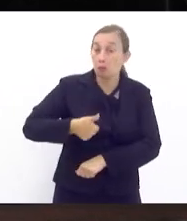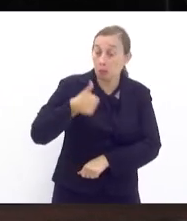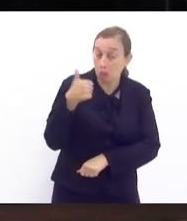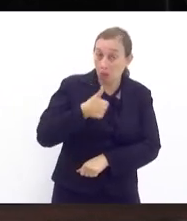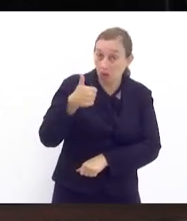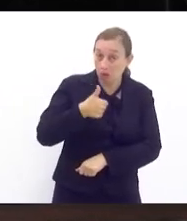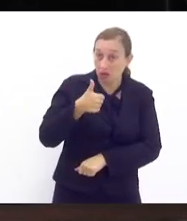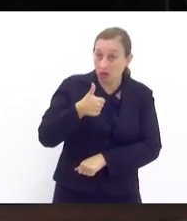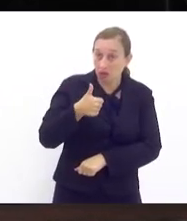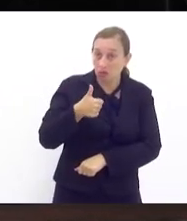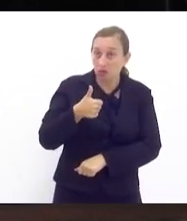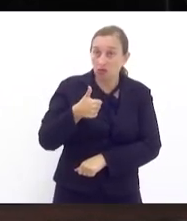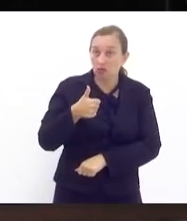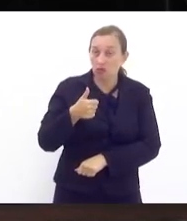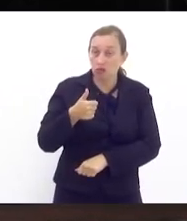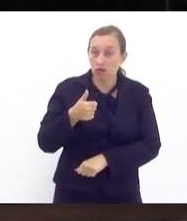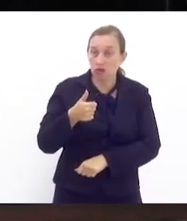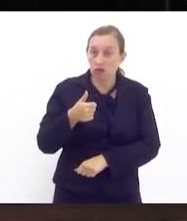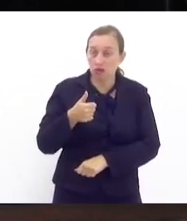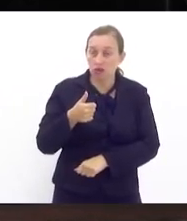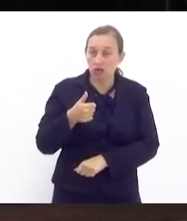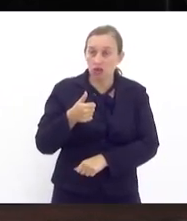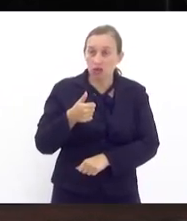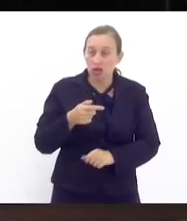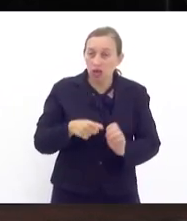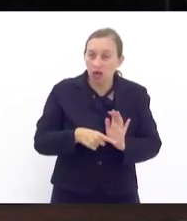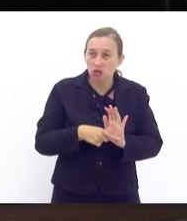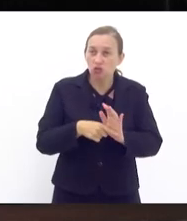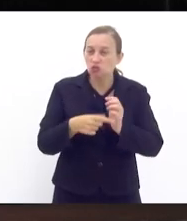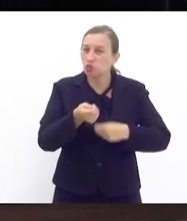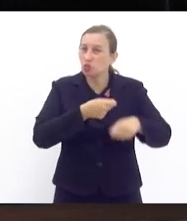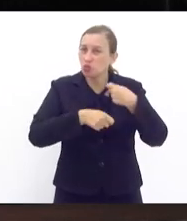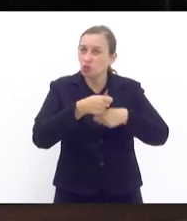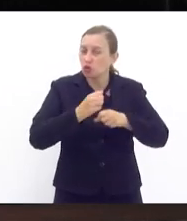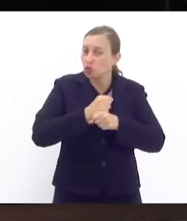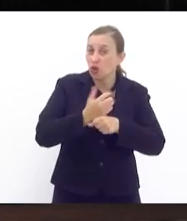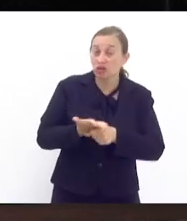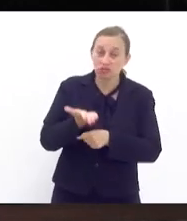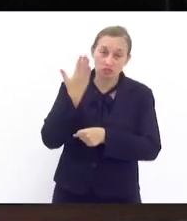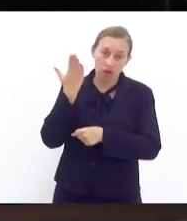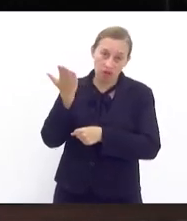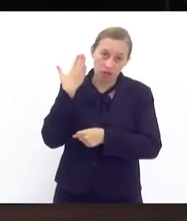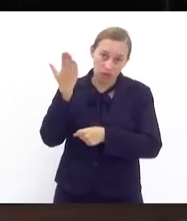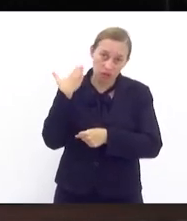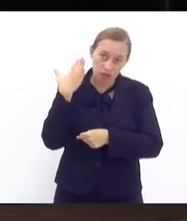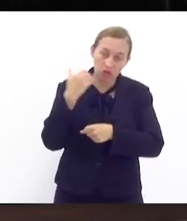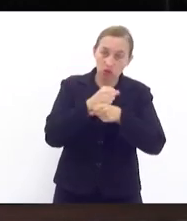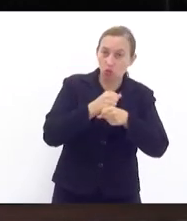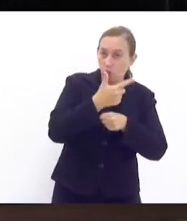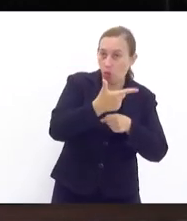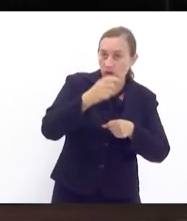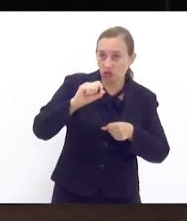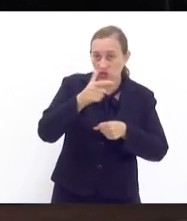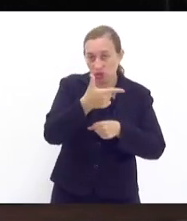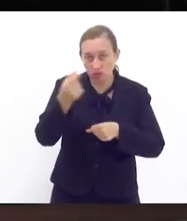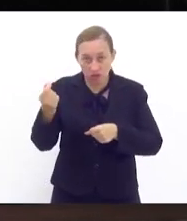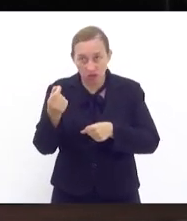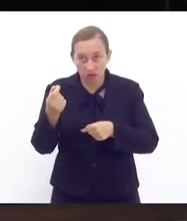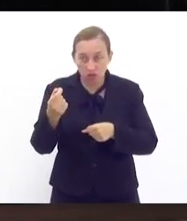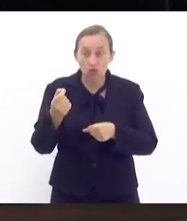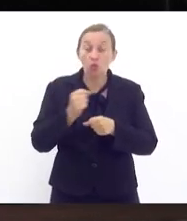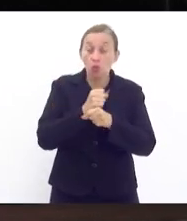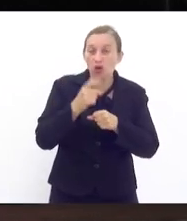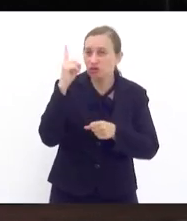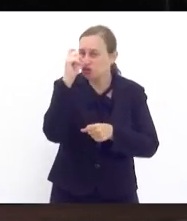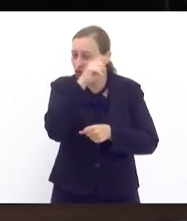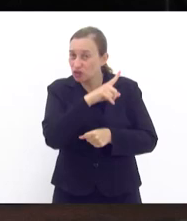a recuperação econômica em relação ao ano anterior, ao ano de 2020, um ano muito difícil